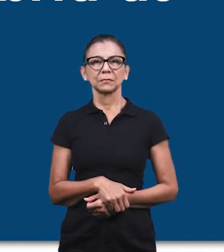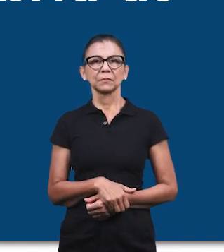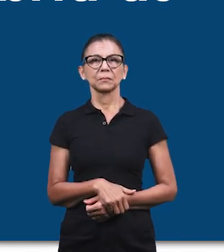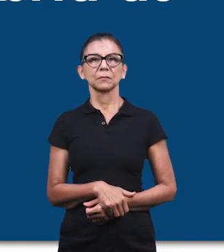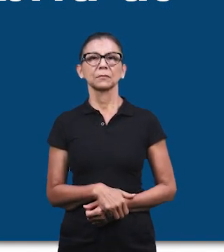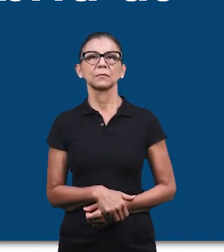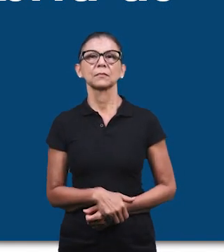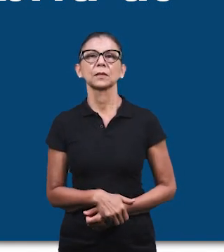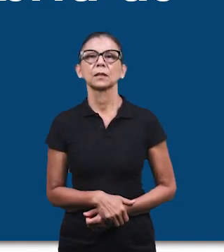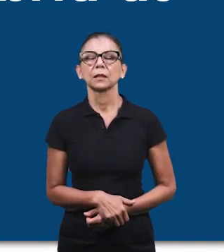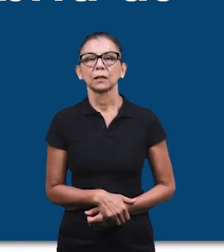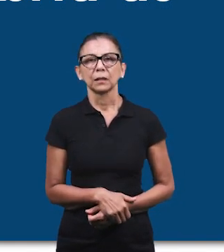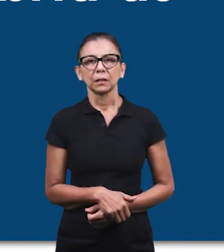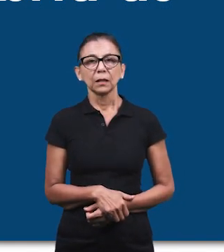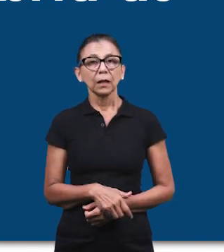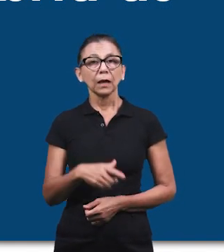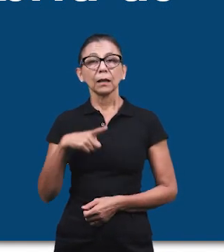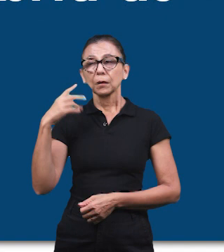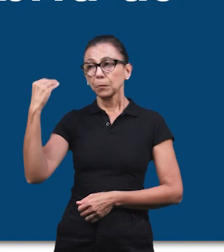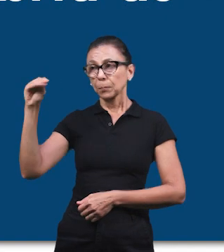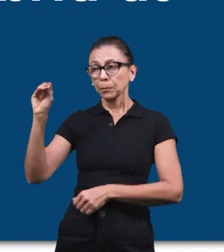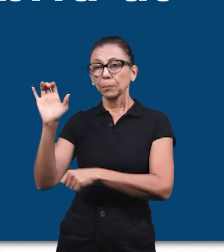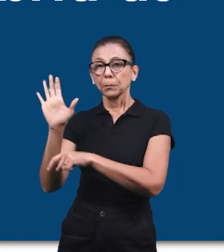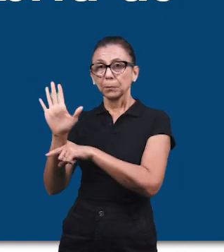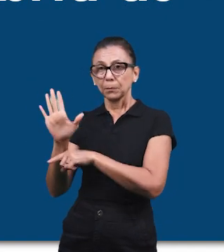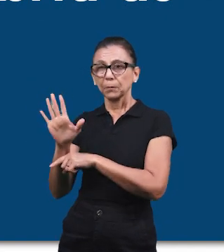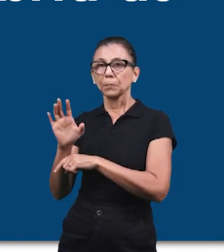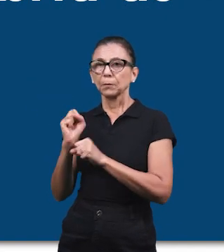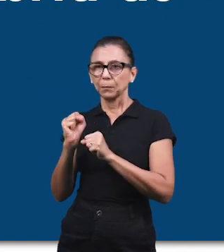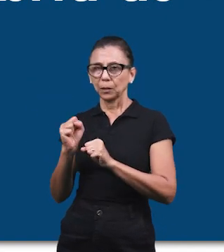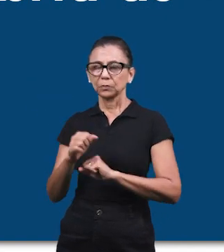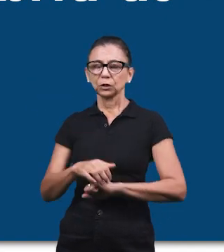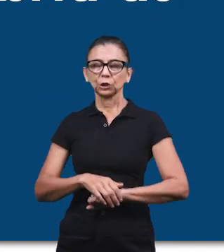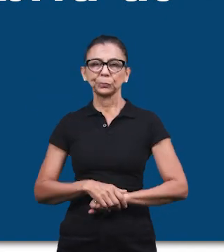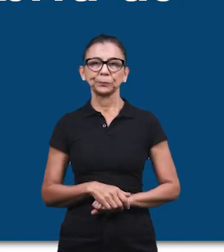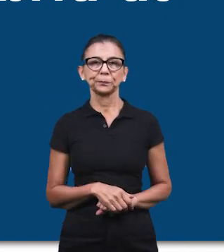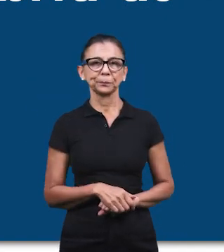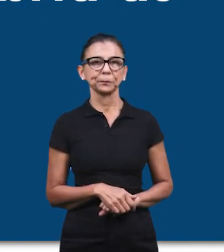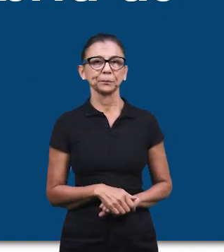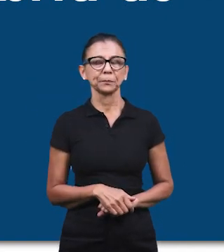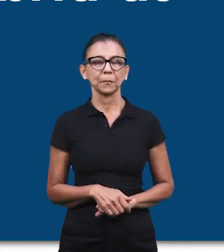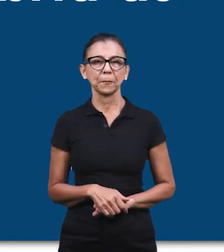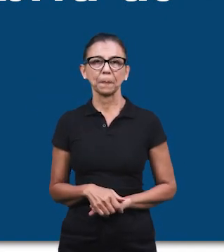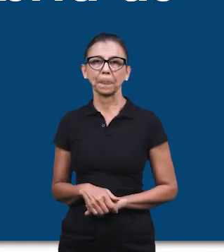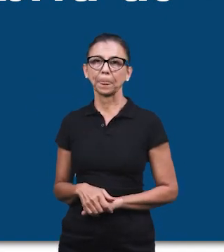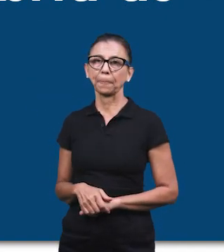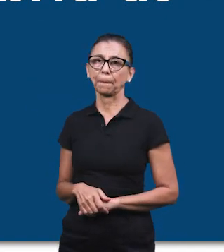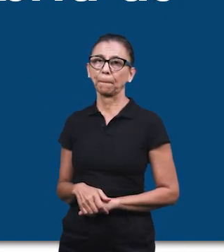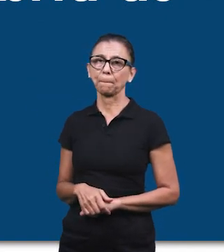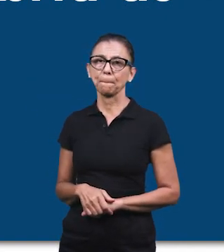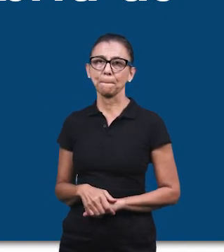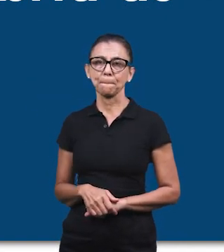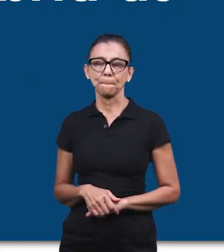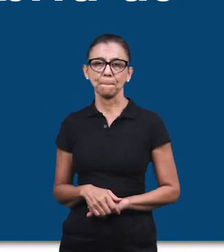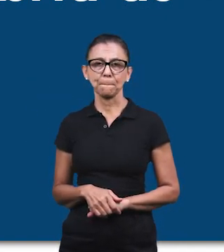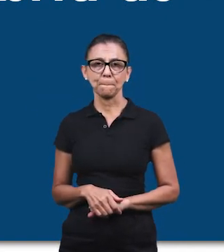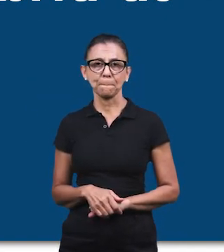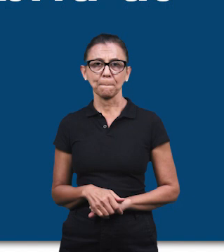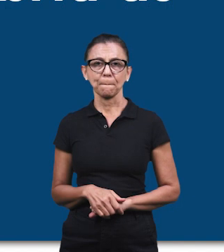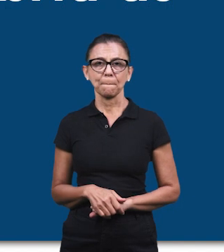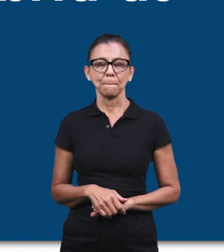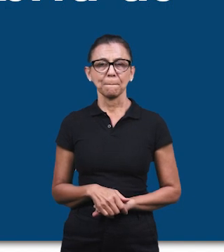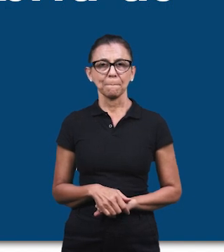Aqueles que desejarem podem acompanhar na projeção, na tela, nos diz a palavra do Senhor. E disseram um para o outro: